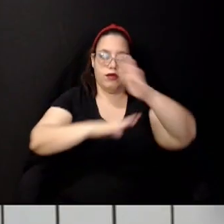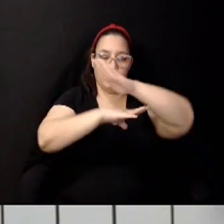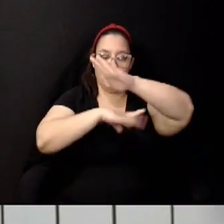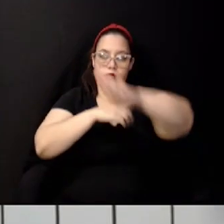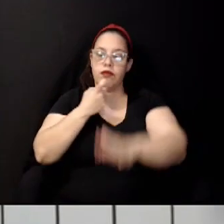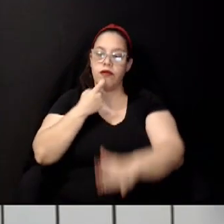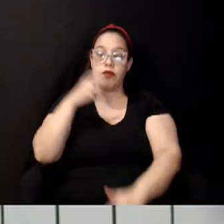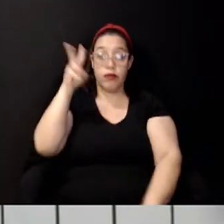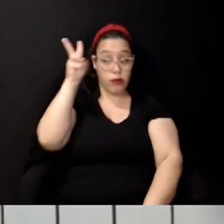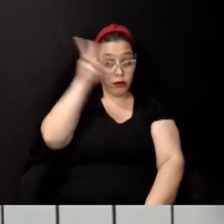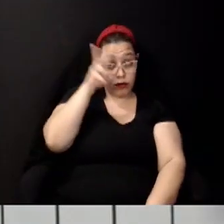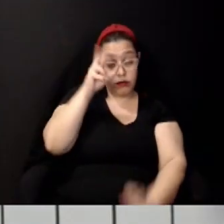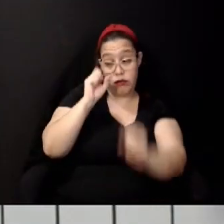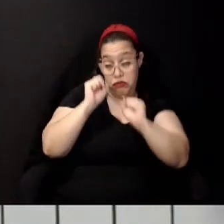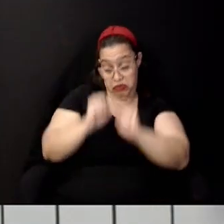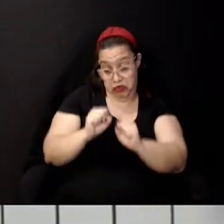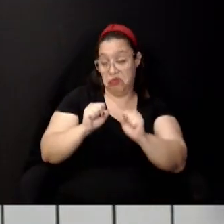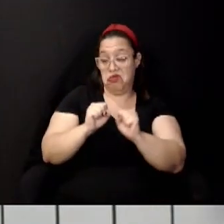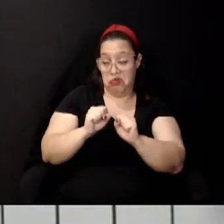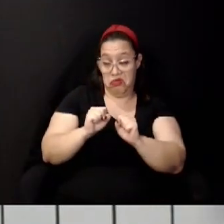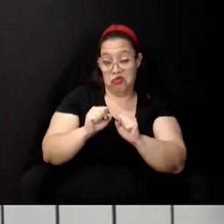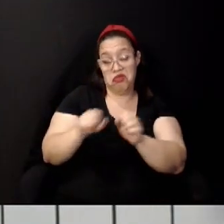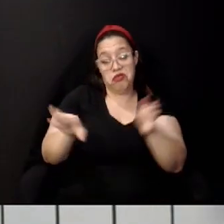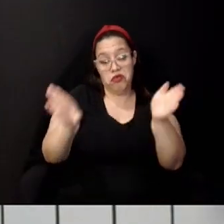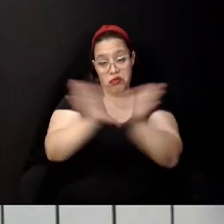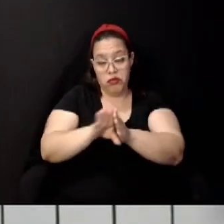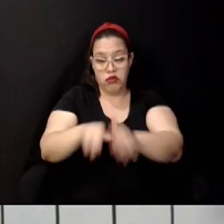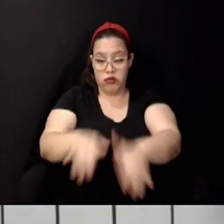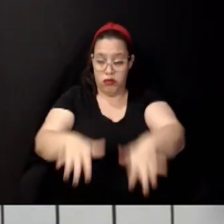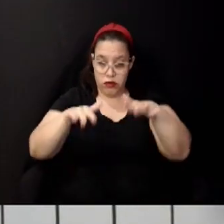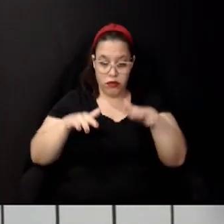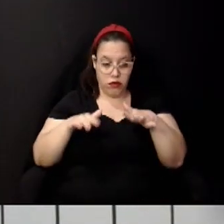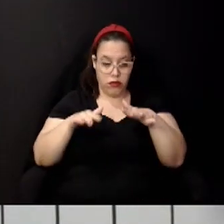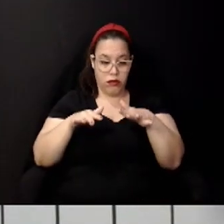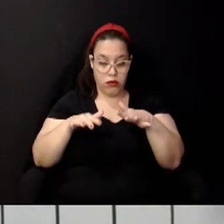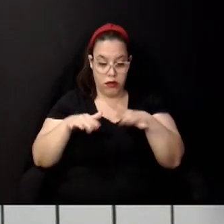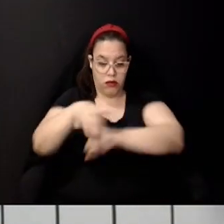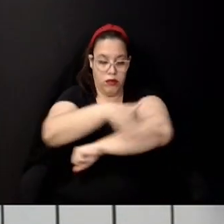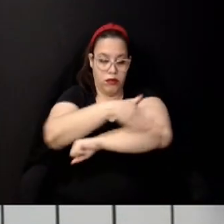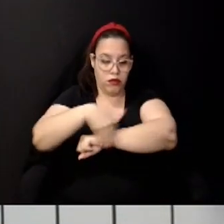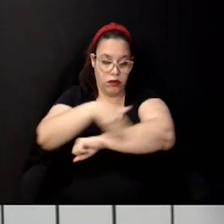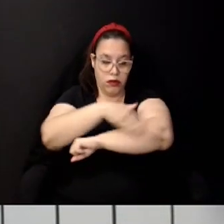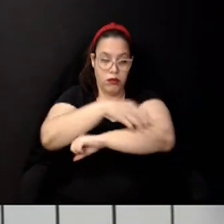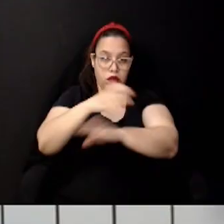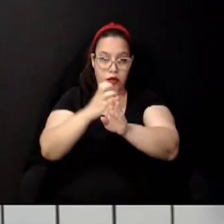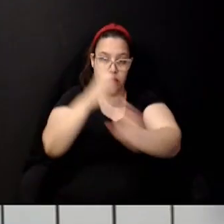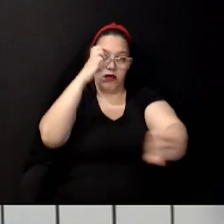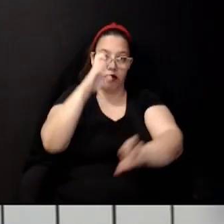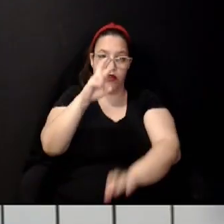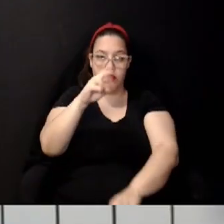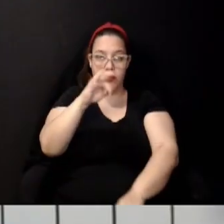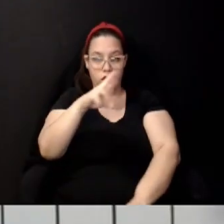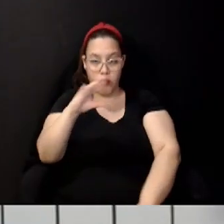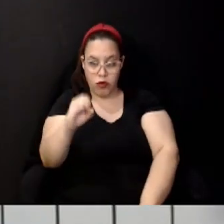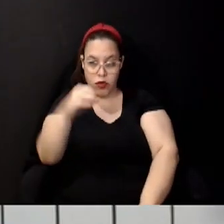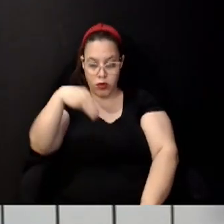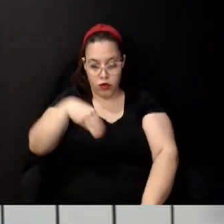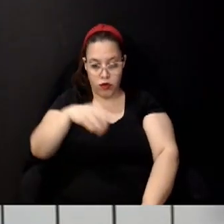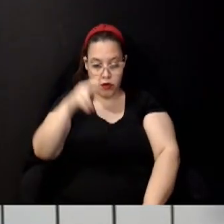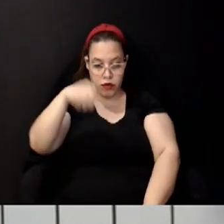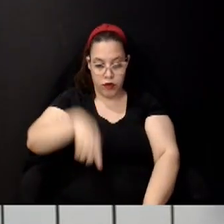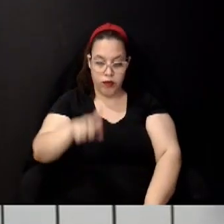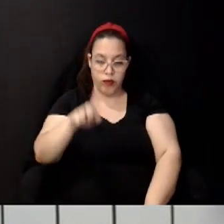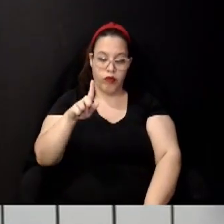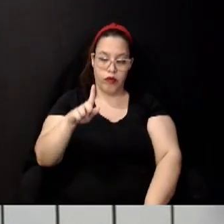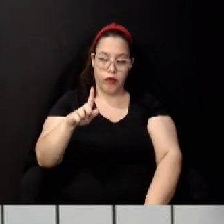você pode também vir até o plenário aqui. A entrada é pela Avenida Engenheiro Roberto Mange, número 66, no bairro Ponte